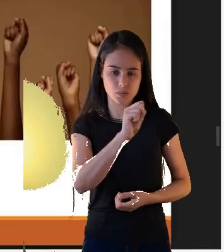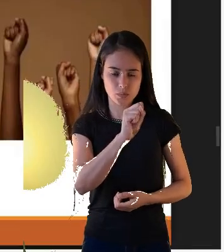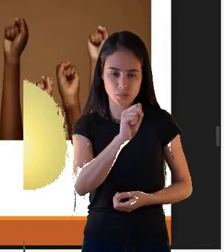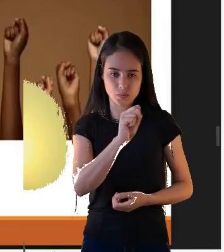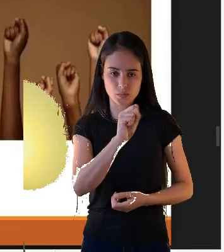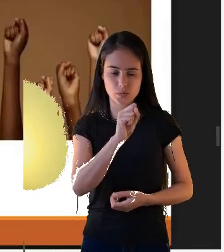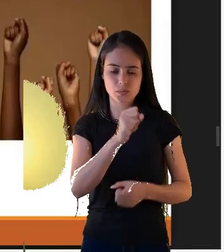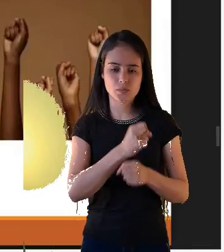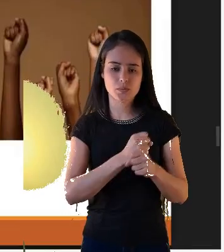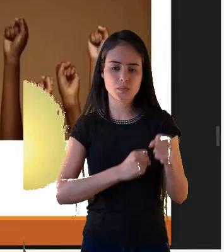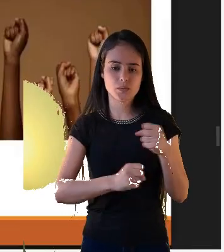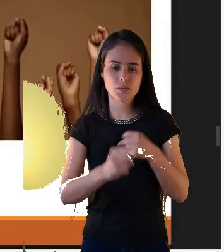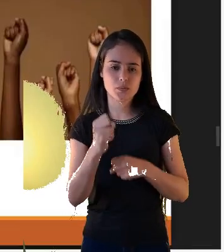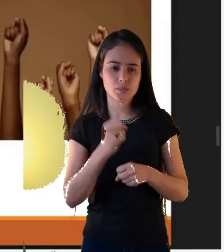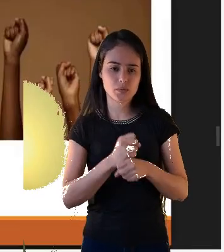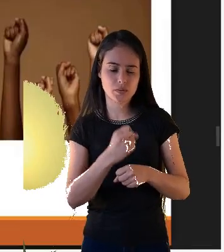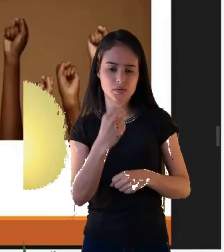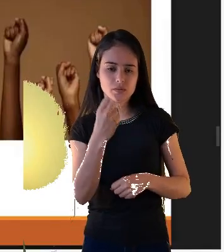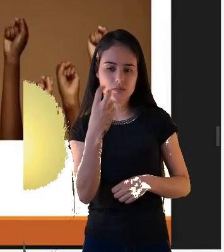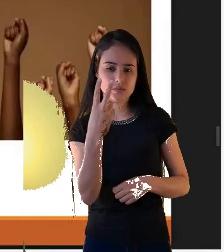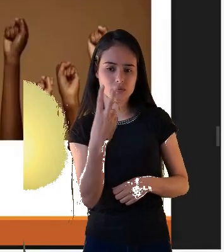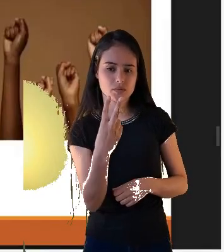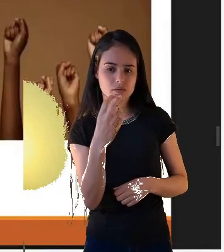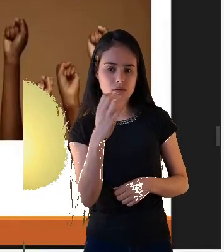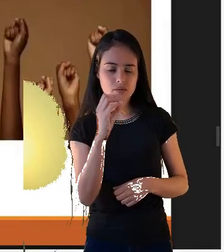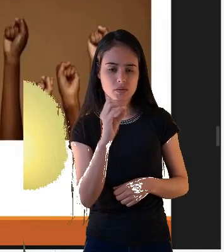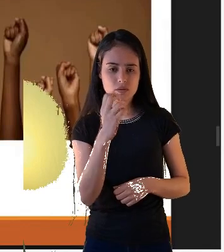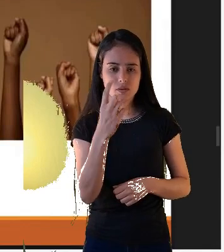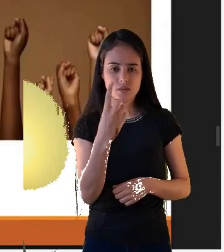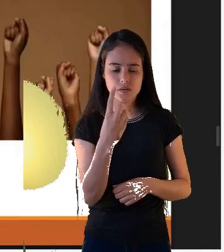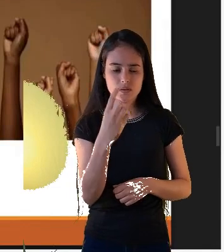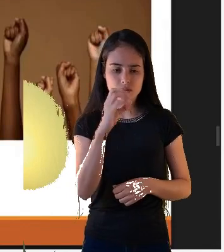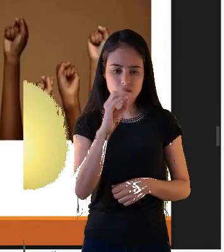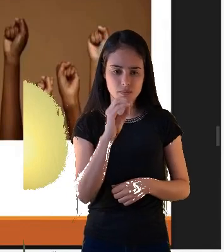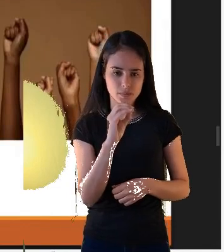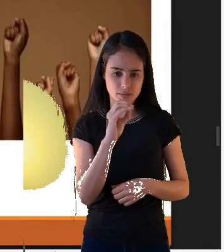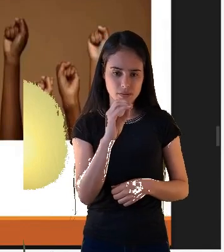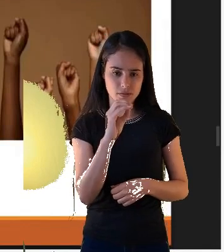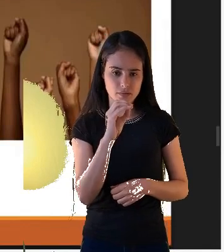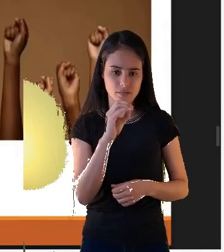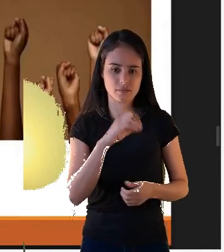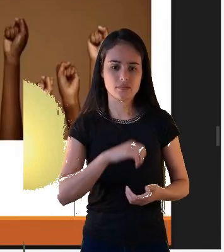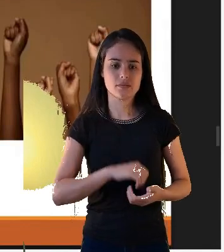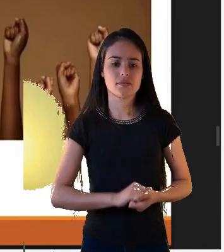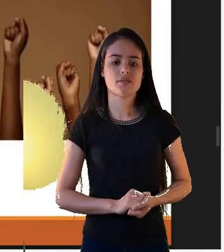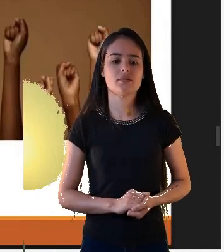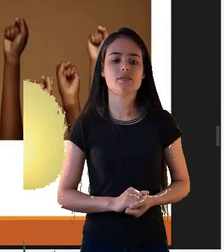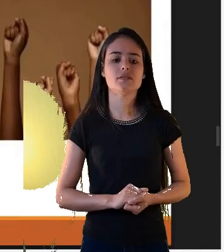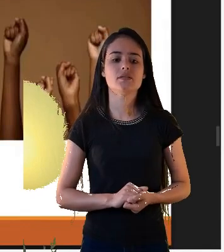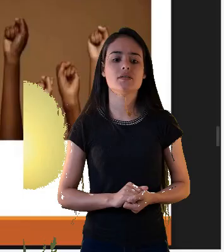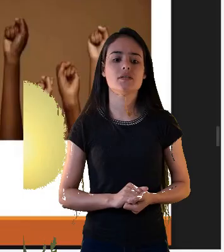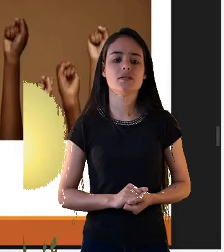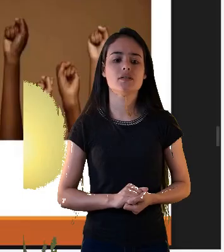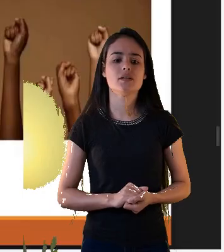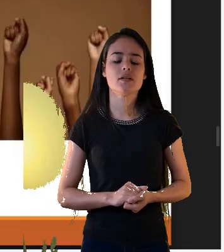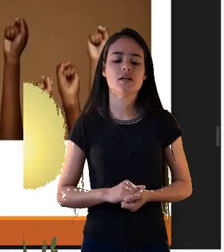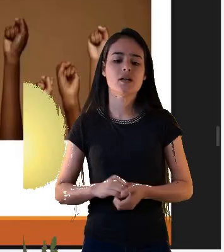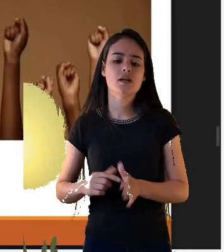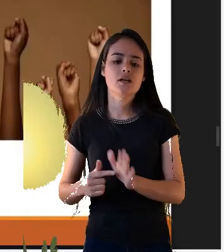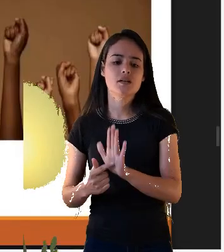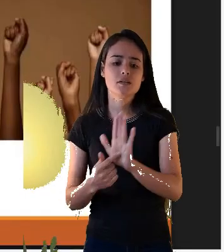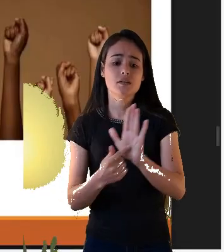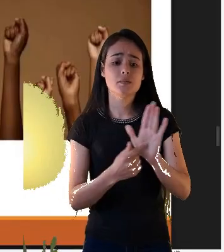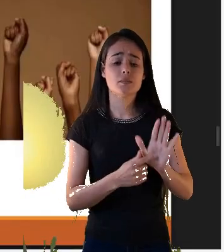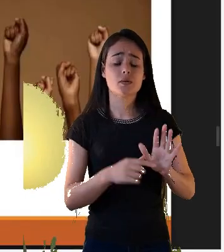de 2010, né? Que foi um estatuto que quer garantir mesmo a efetivação